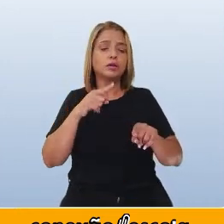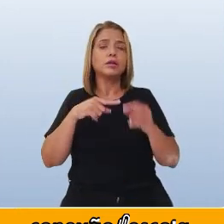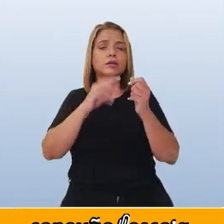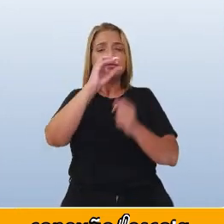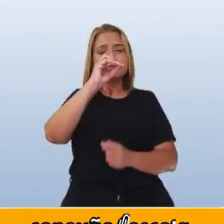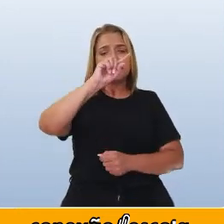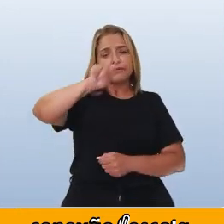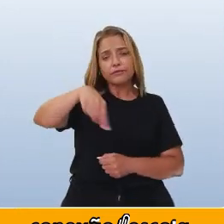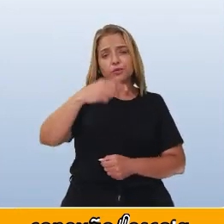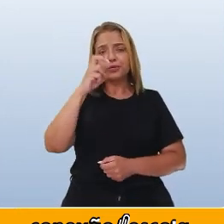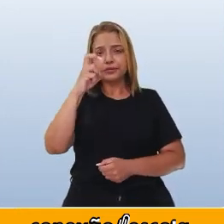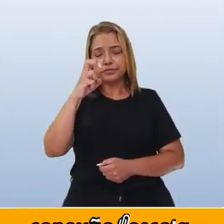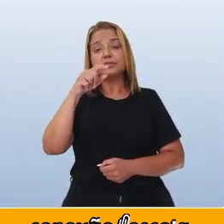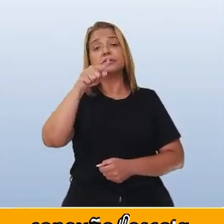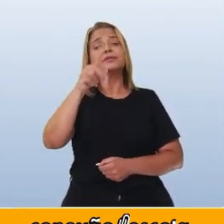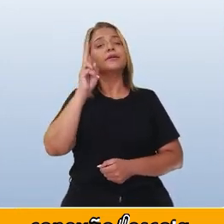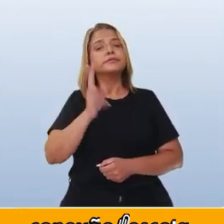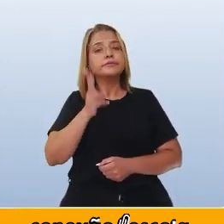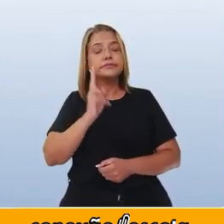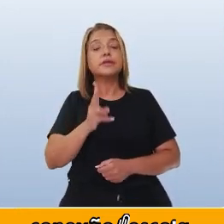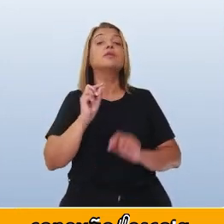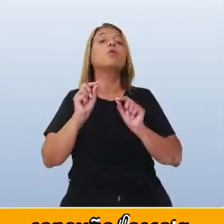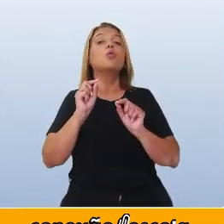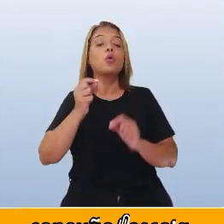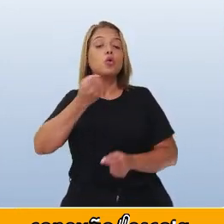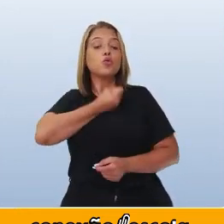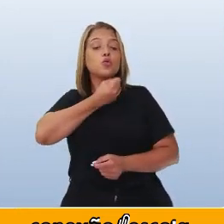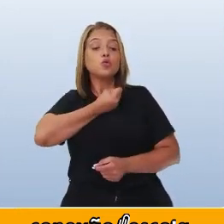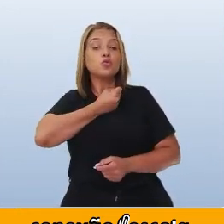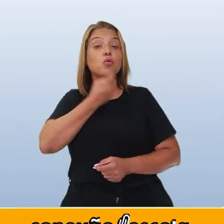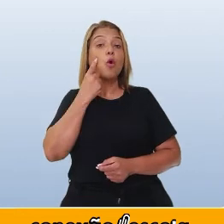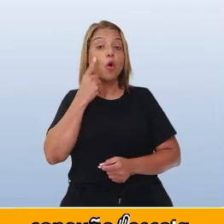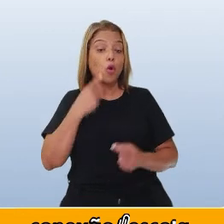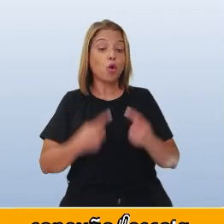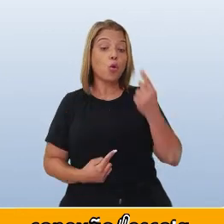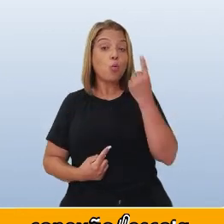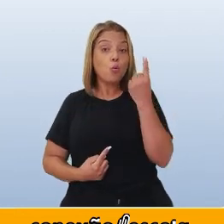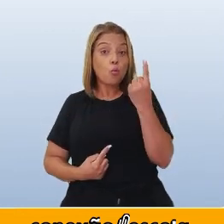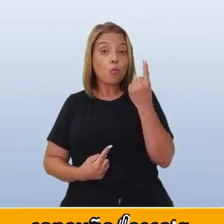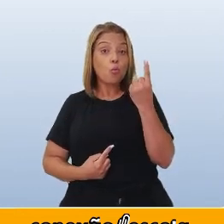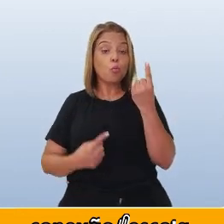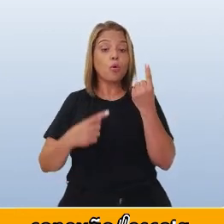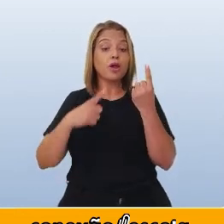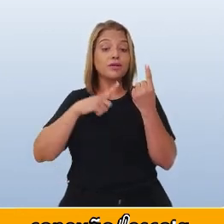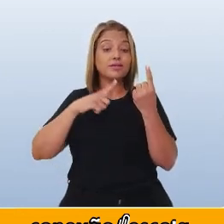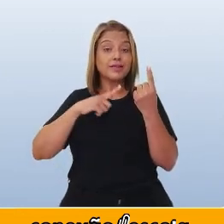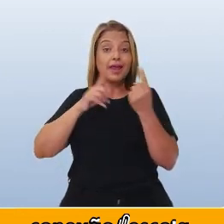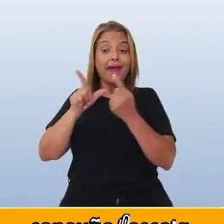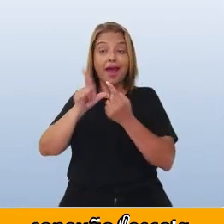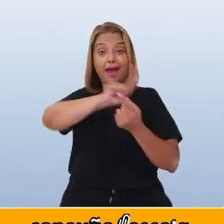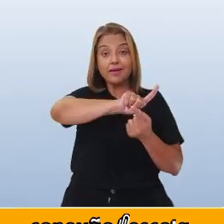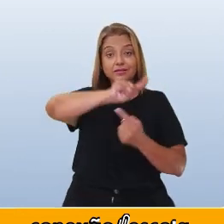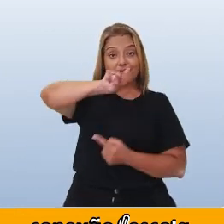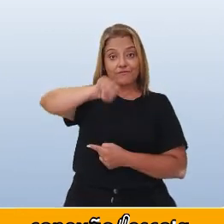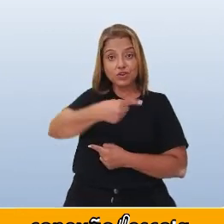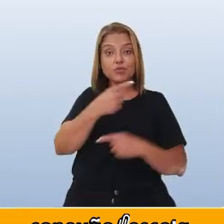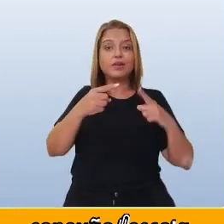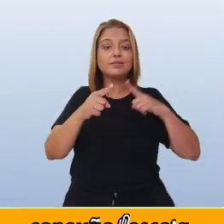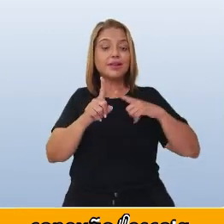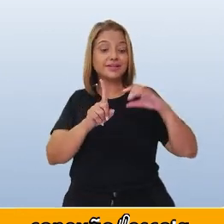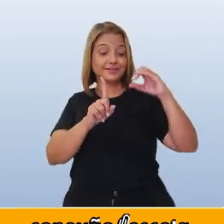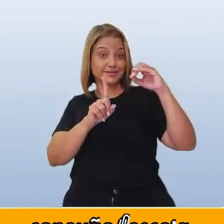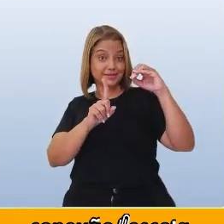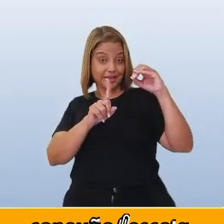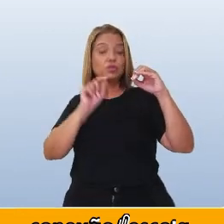você vai sempre se situar pelo primeiro algarismo antes da vírgula. Eu tenho um 0,